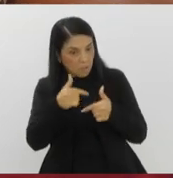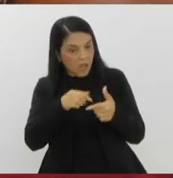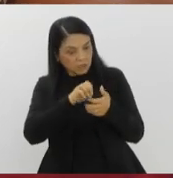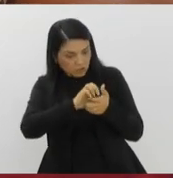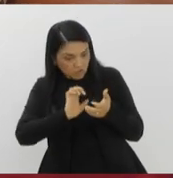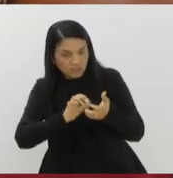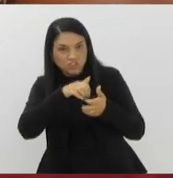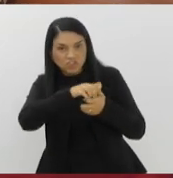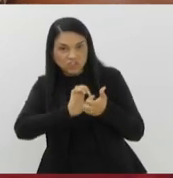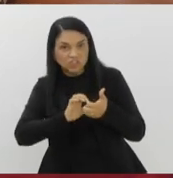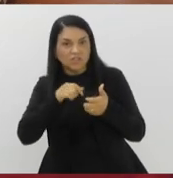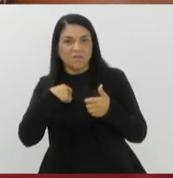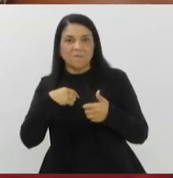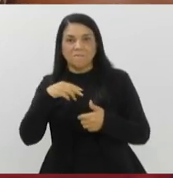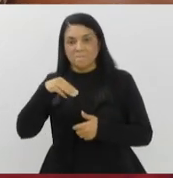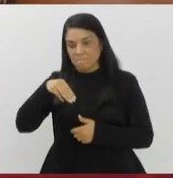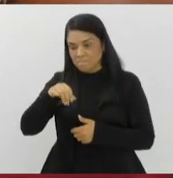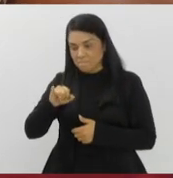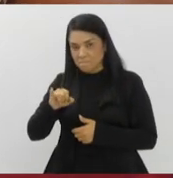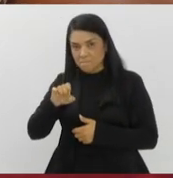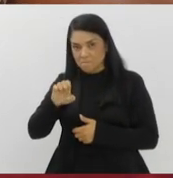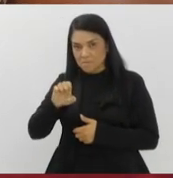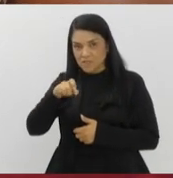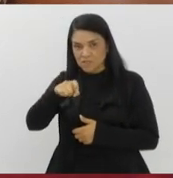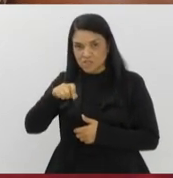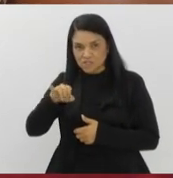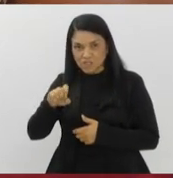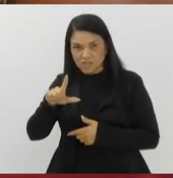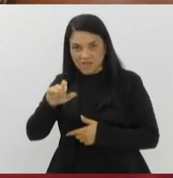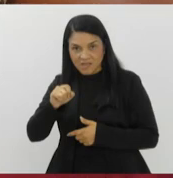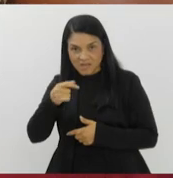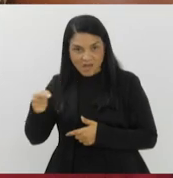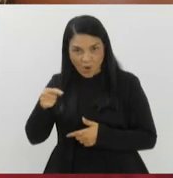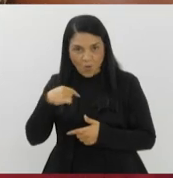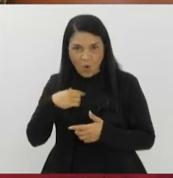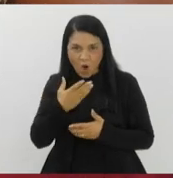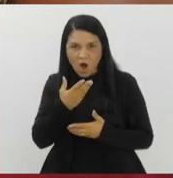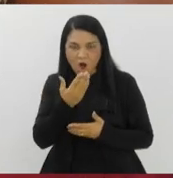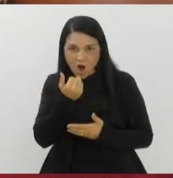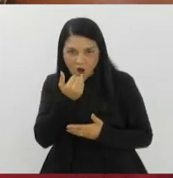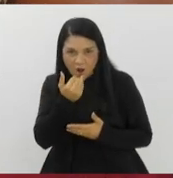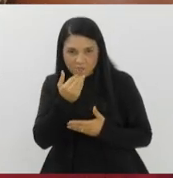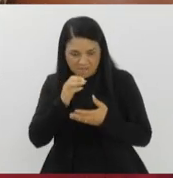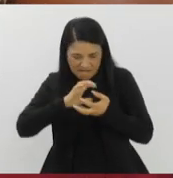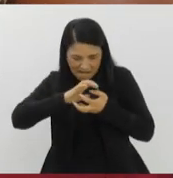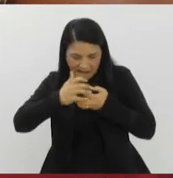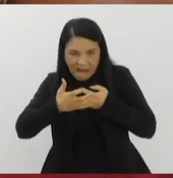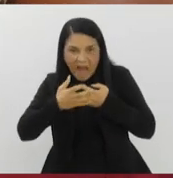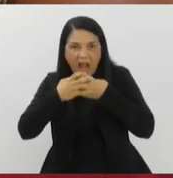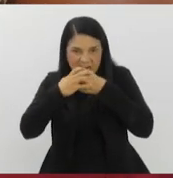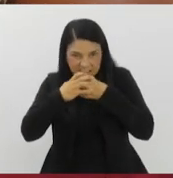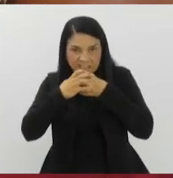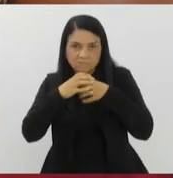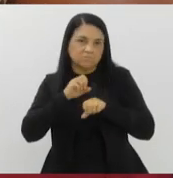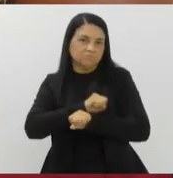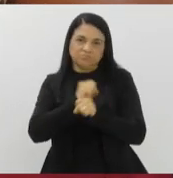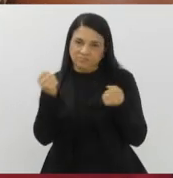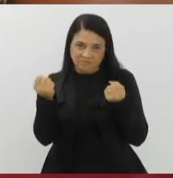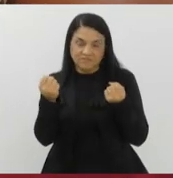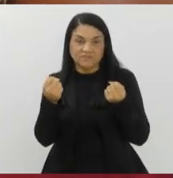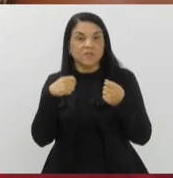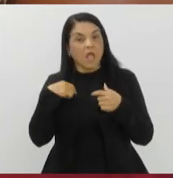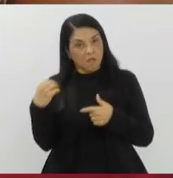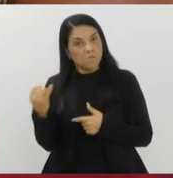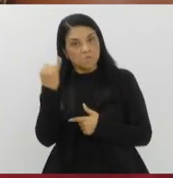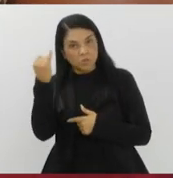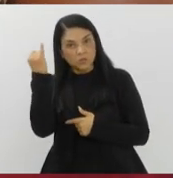quê? Mexilão ninguém come com casca, né? Ninguém come mexilão com casca. Então, isso é muito importante para a gente, porque além